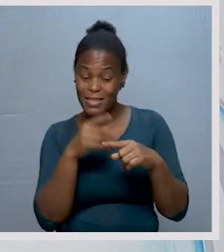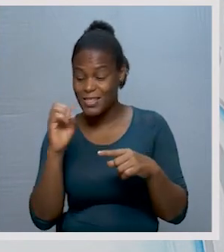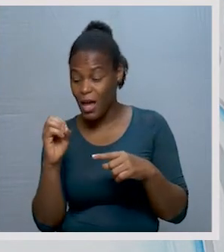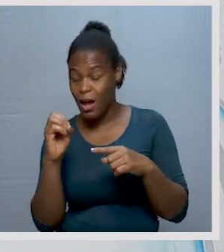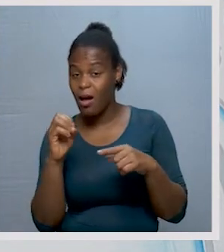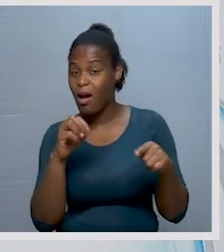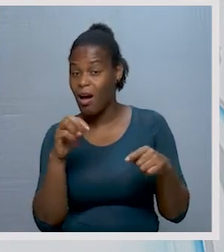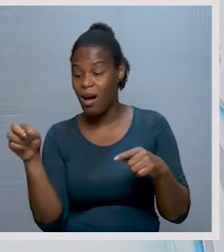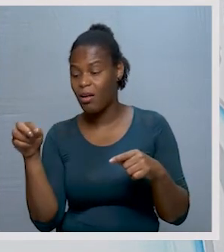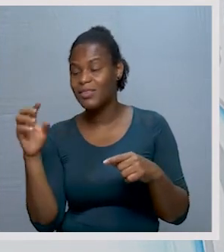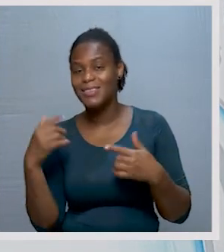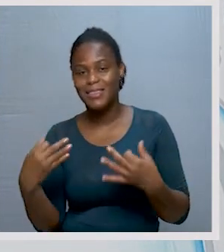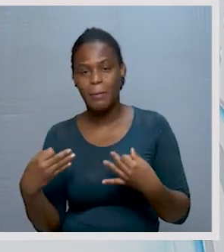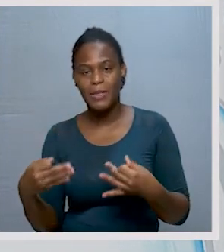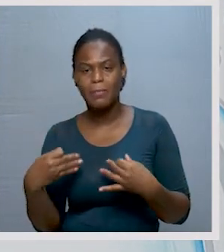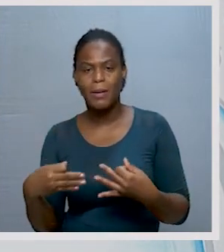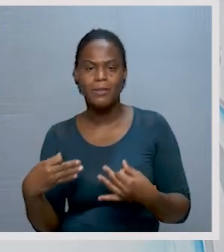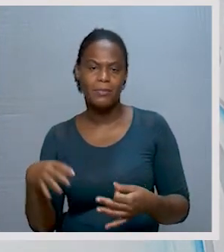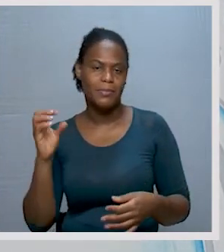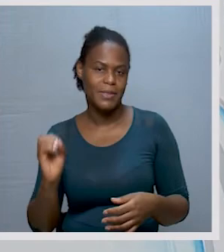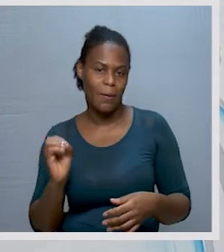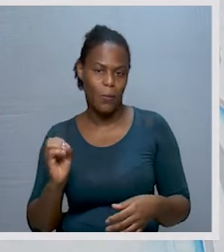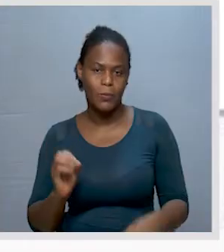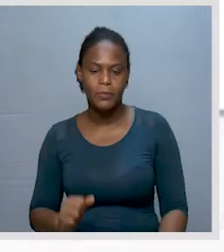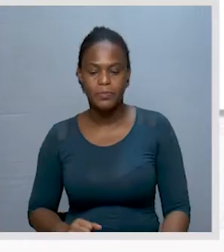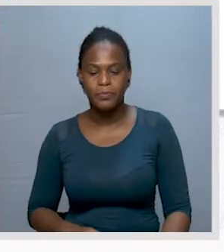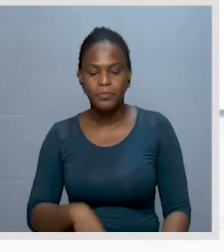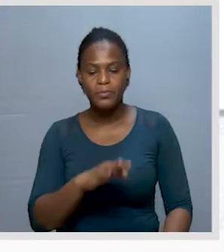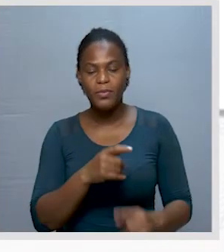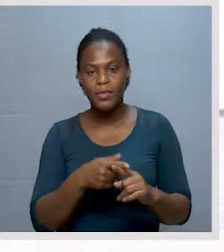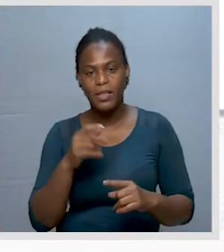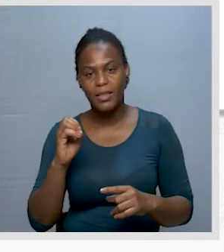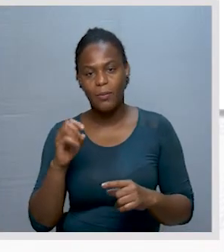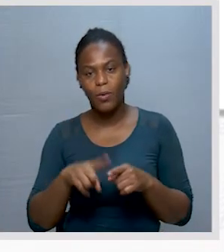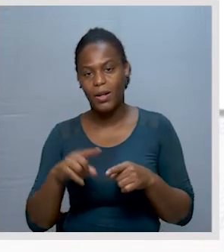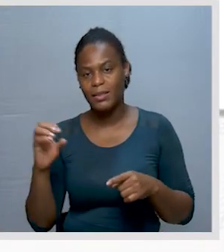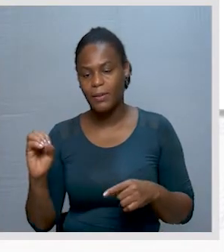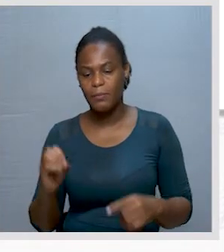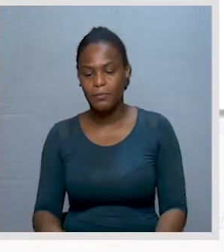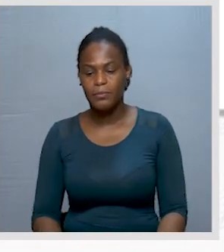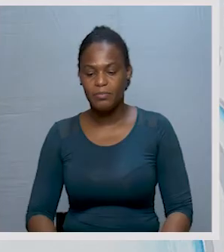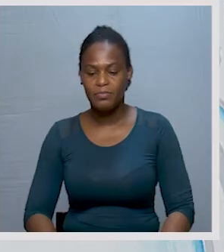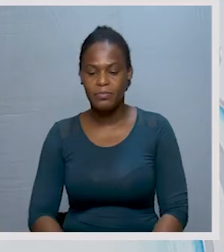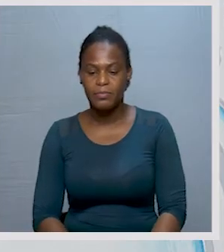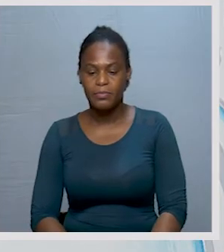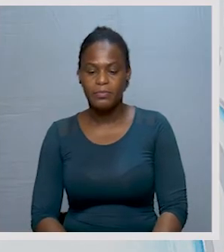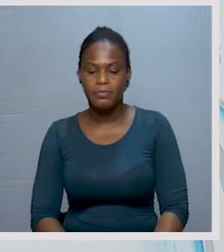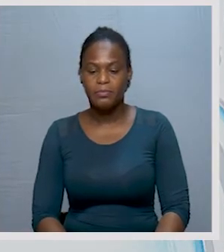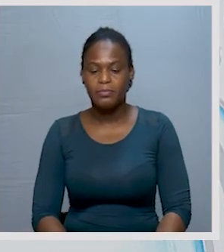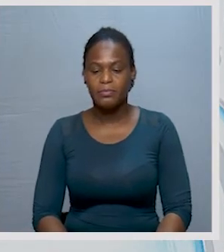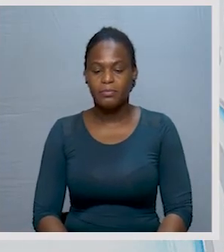vezes 0 é ótimo, é 0. Então, 4 vezes 0, 0.